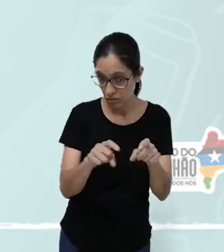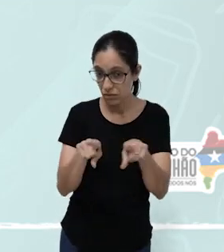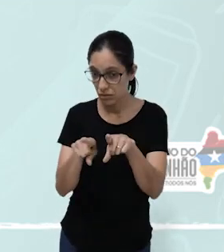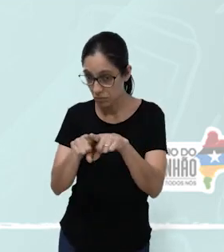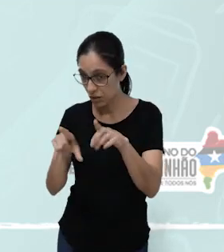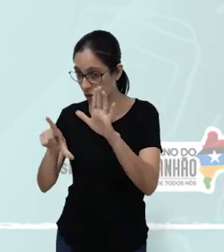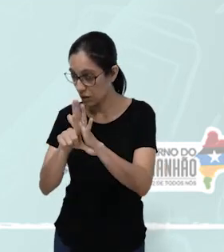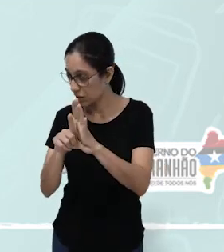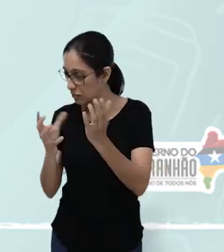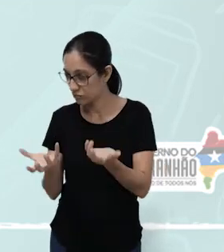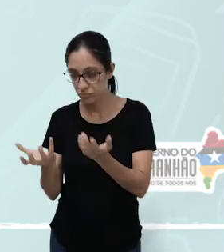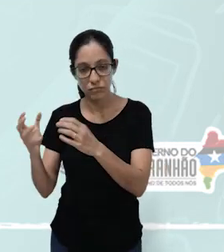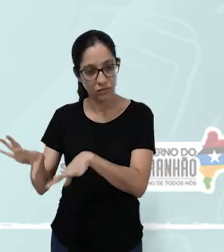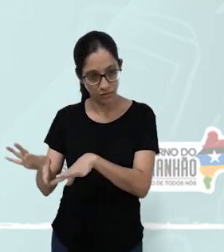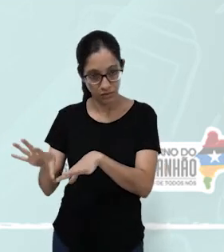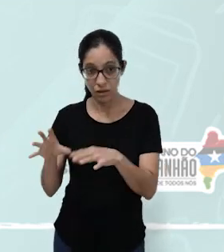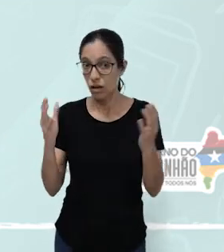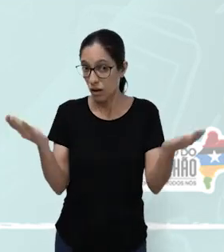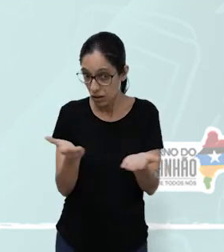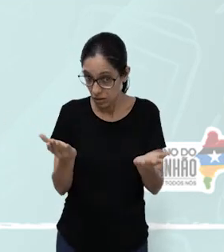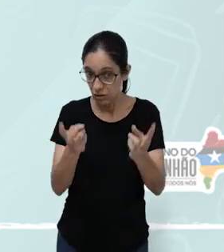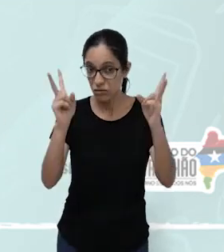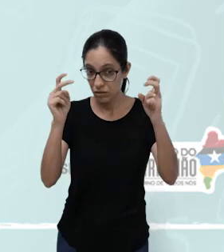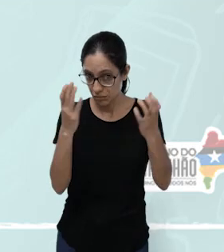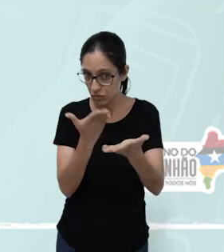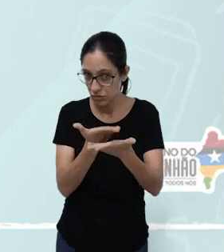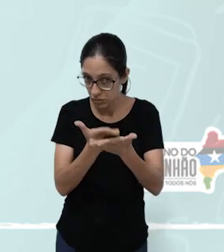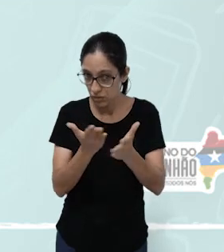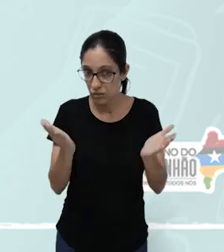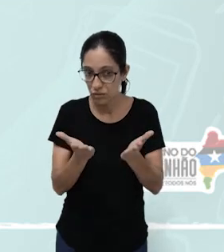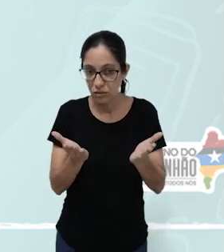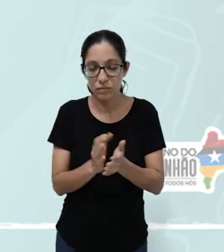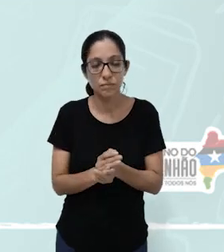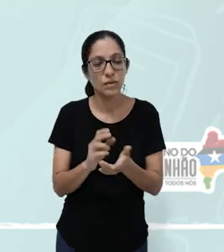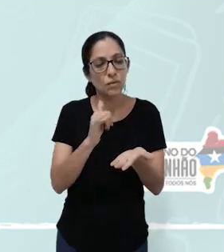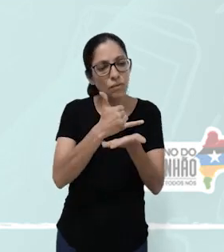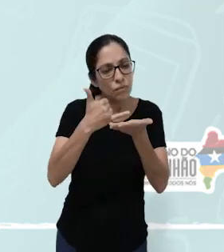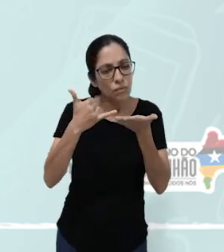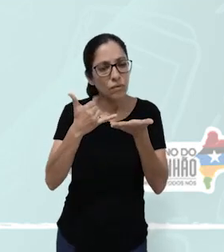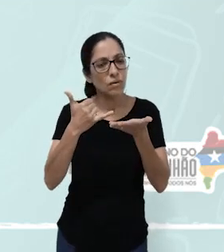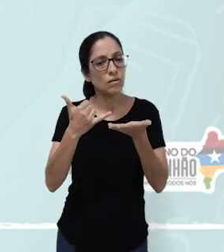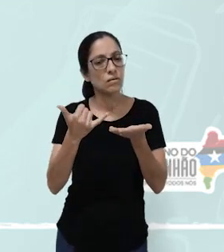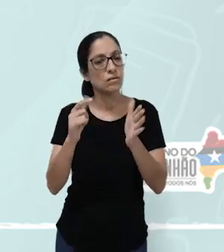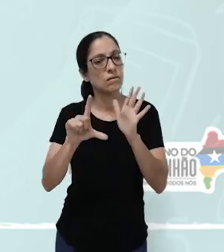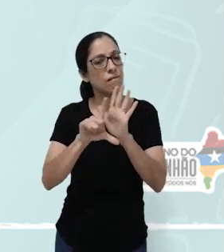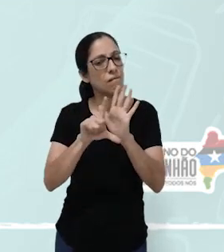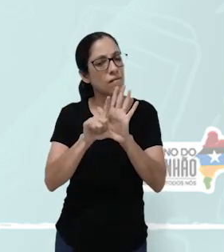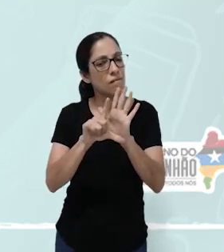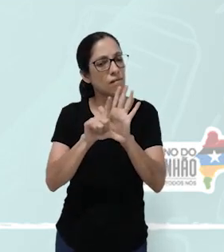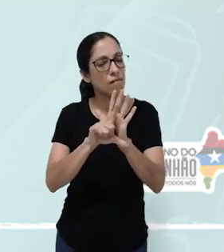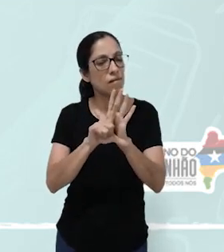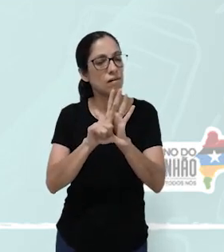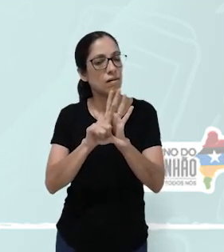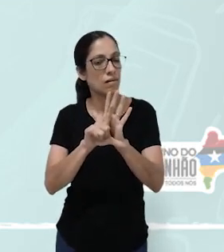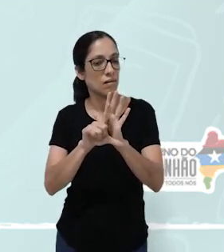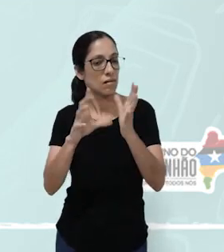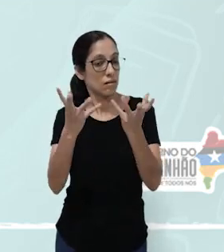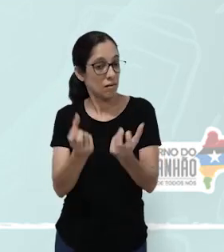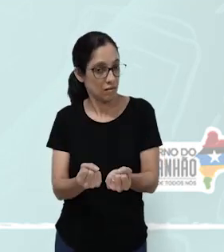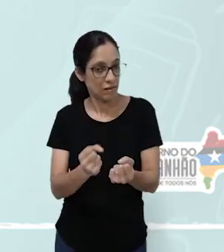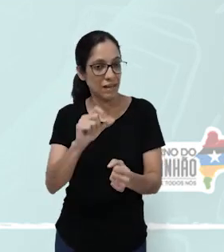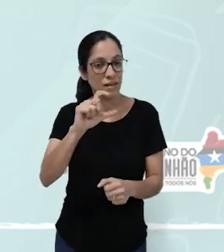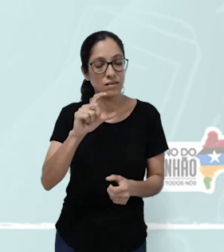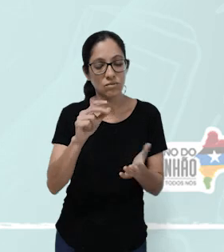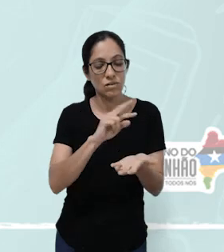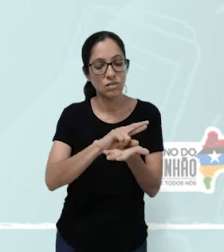que nós chegamos aqui no tema da nossa aula. Então, drogas lícitas são aquelas permitidas por lei,